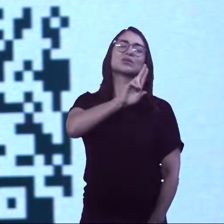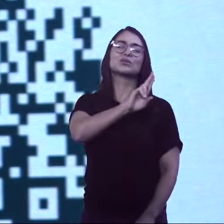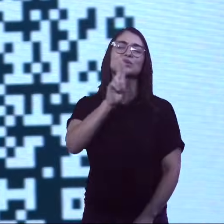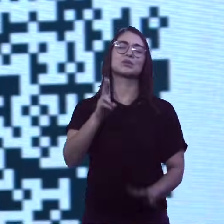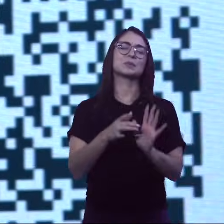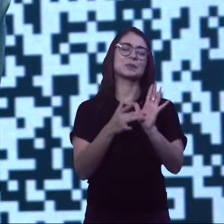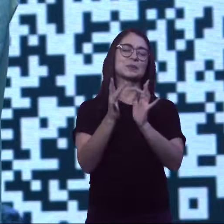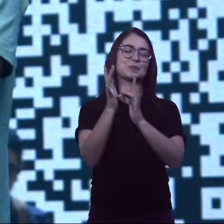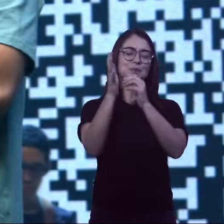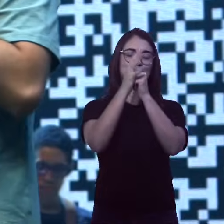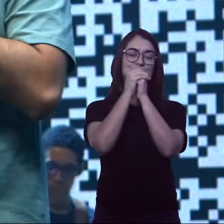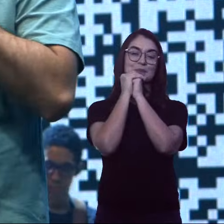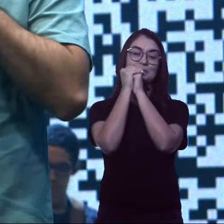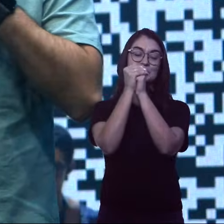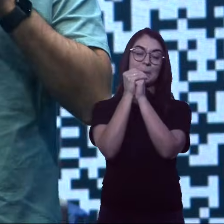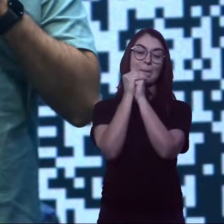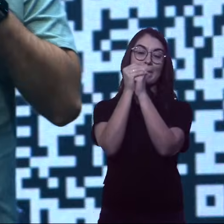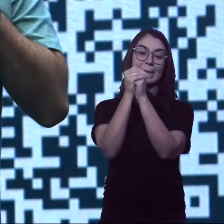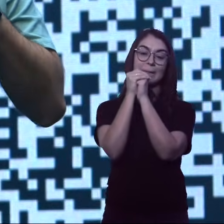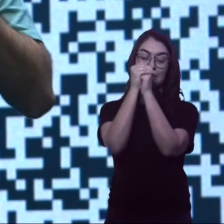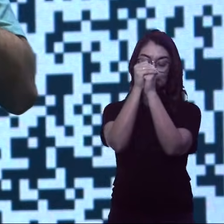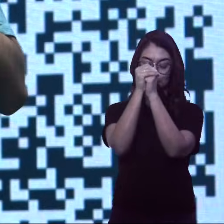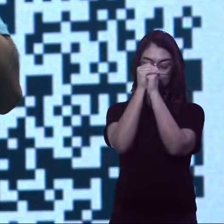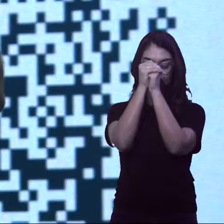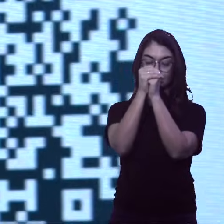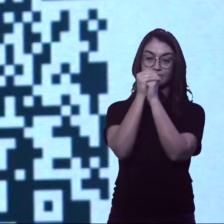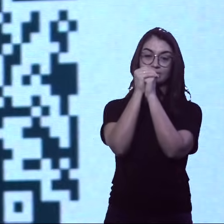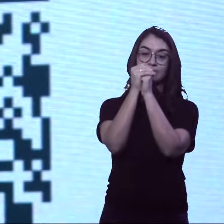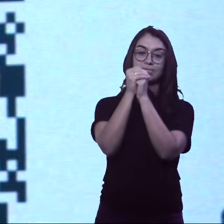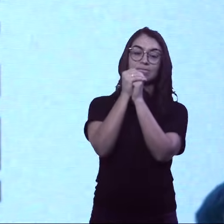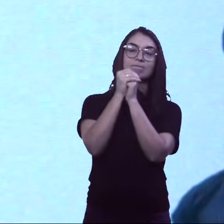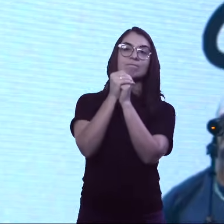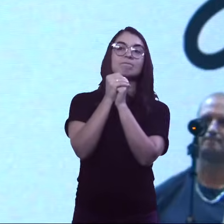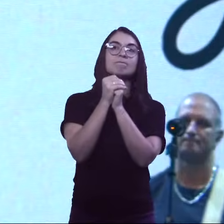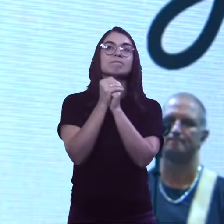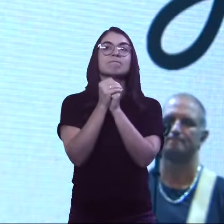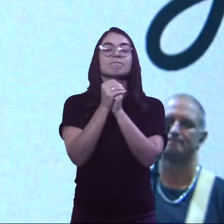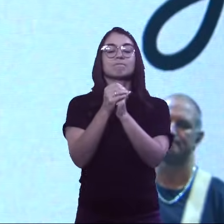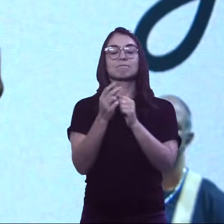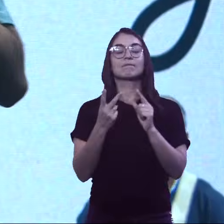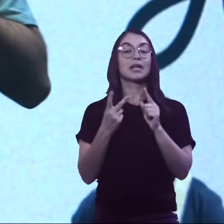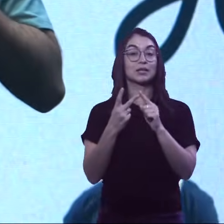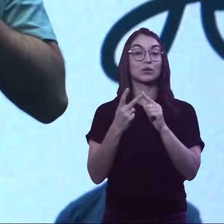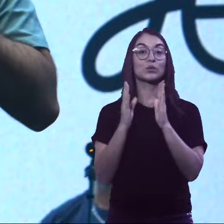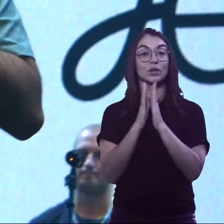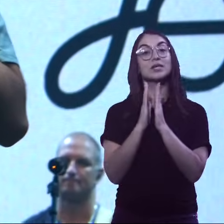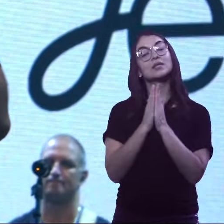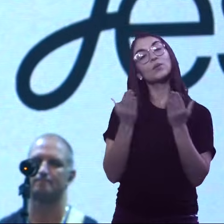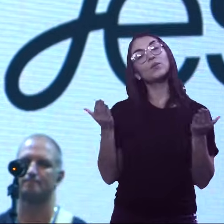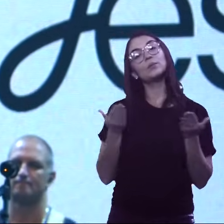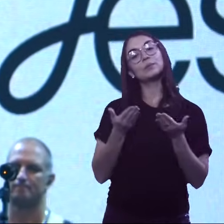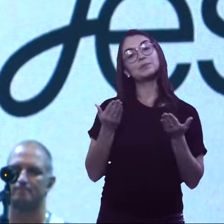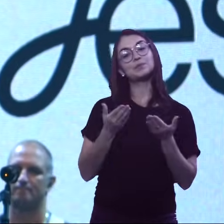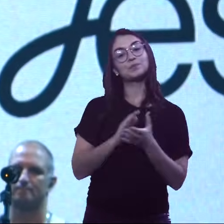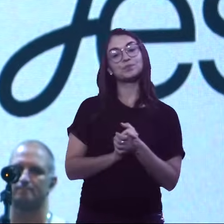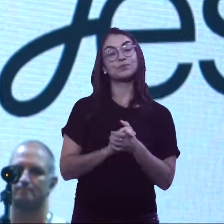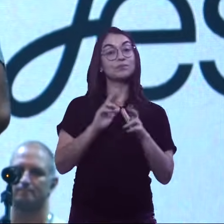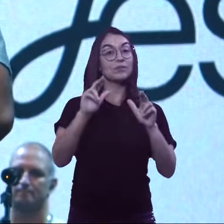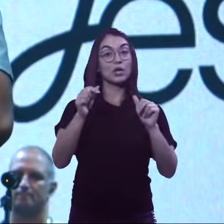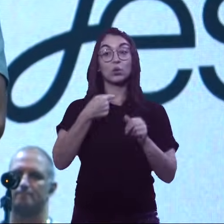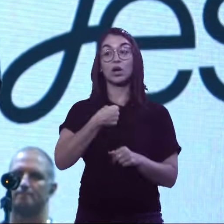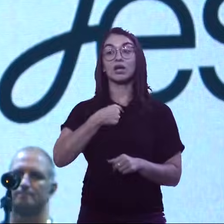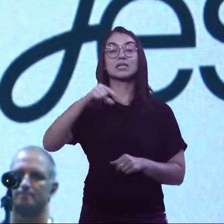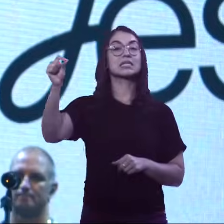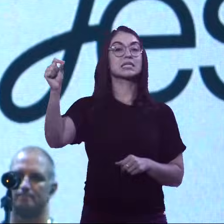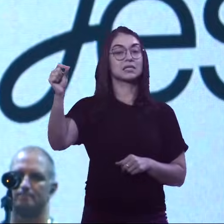de Jesus. Amém. A segunda e última oração que eu vou fazer, eu nunca saio de um